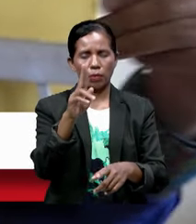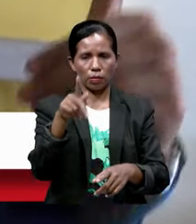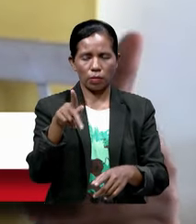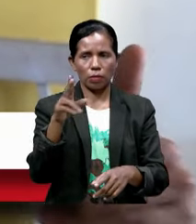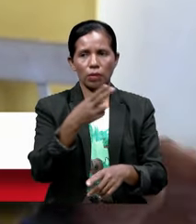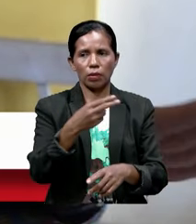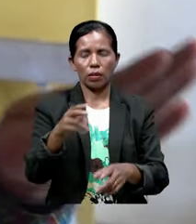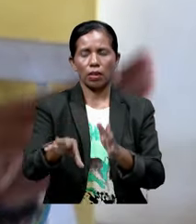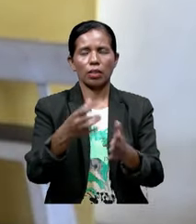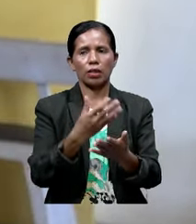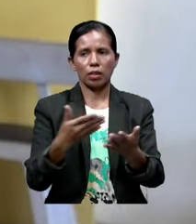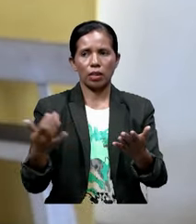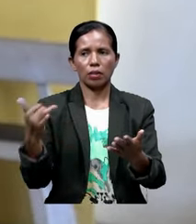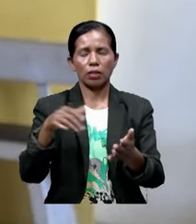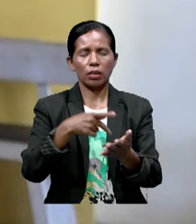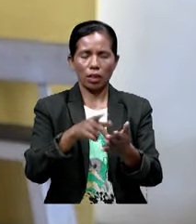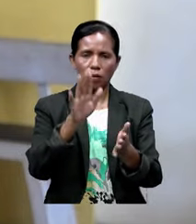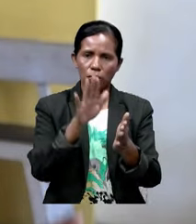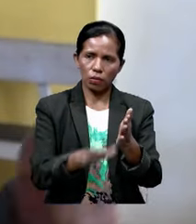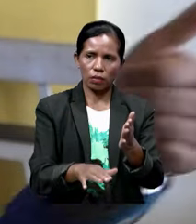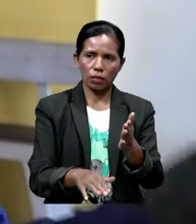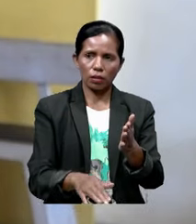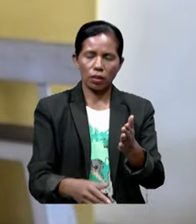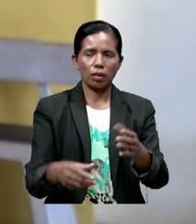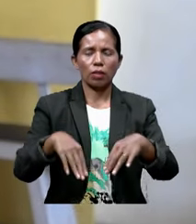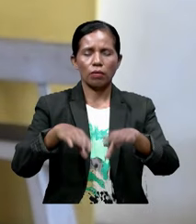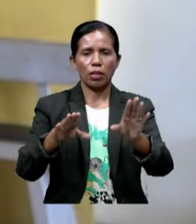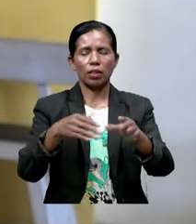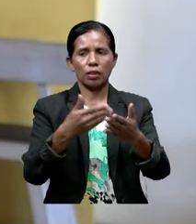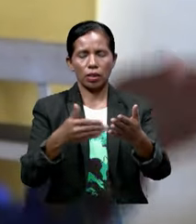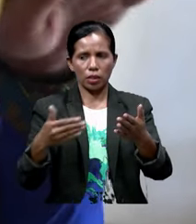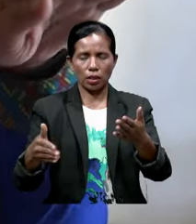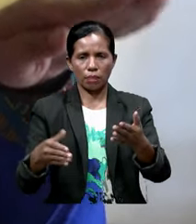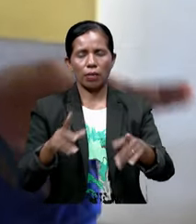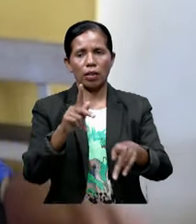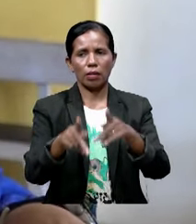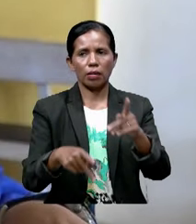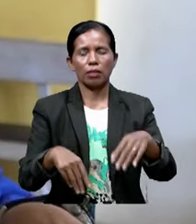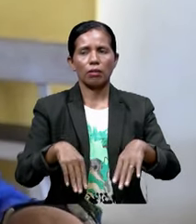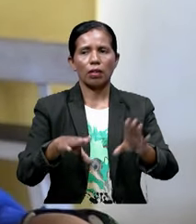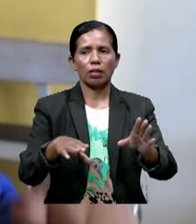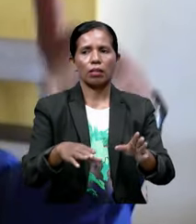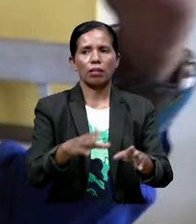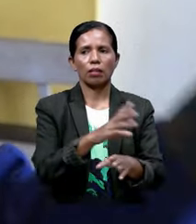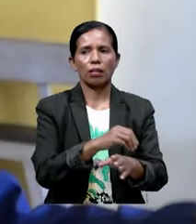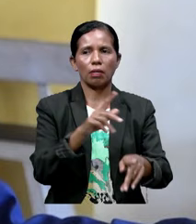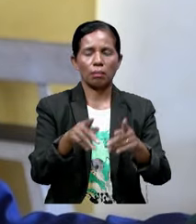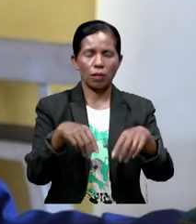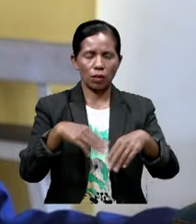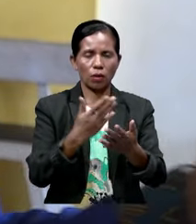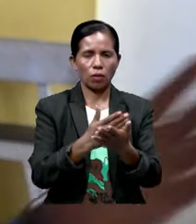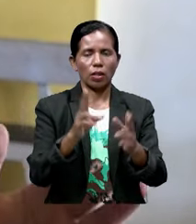eta sasangus na ba ina custo menos leo. Antum kononya fa sasamba consumidor, nia bela fa o preço baixo e ma bel hola